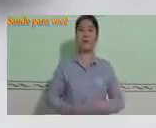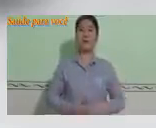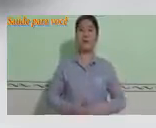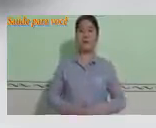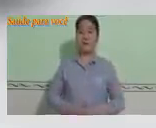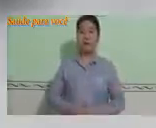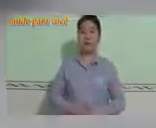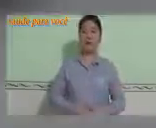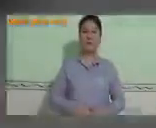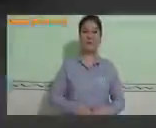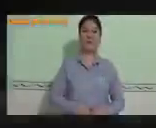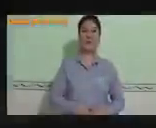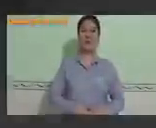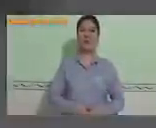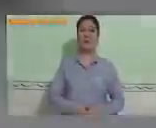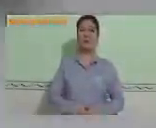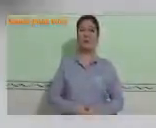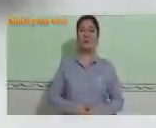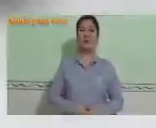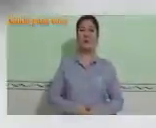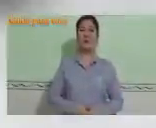DICASPARAJUDARODEBE acento circunflexo